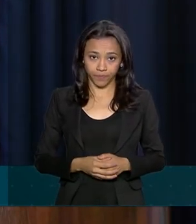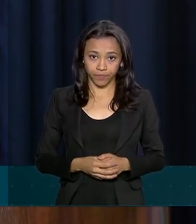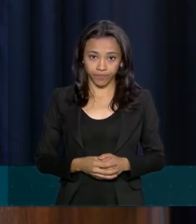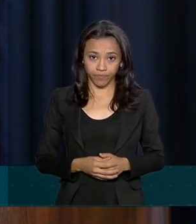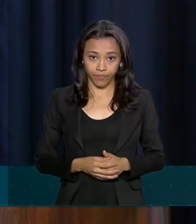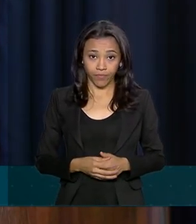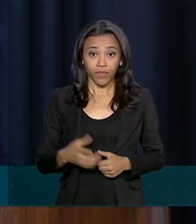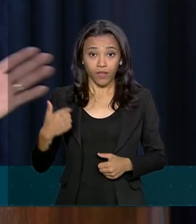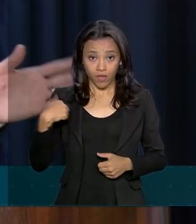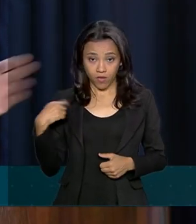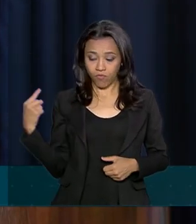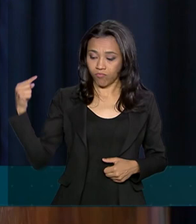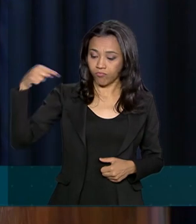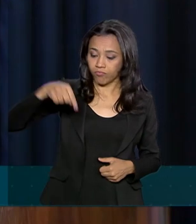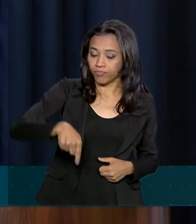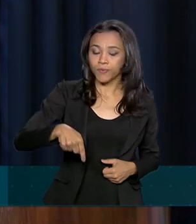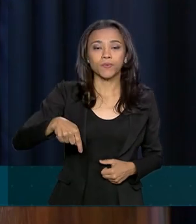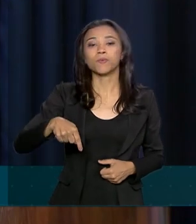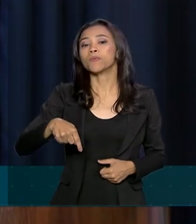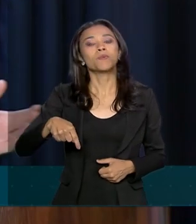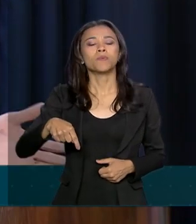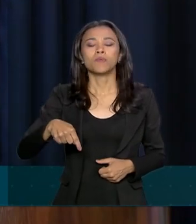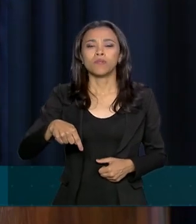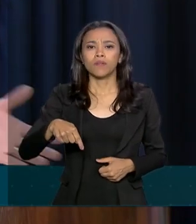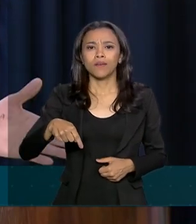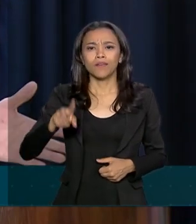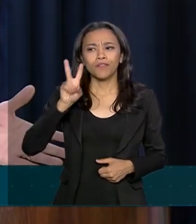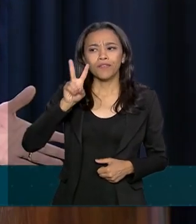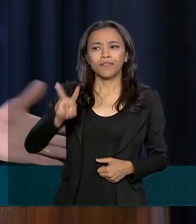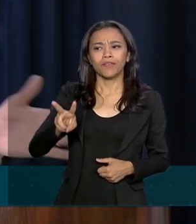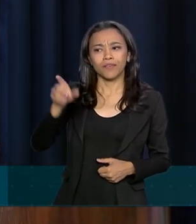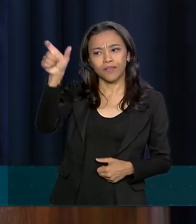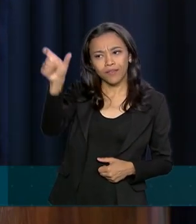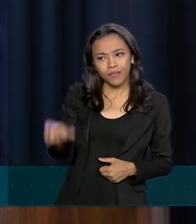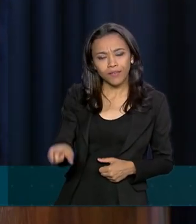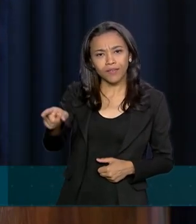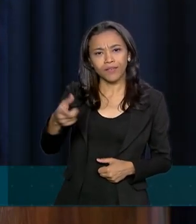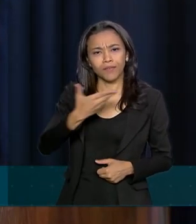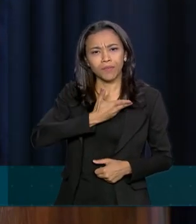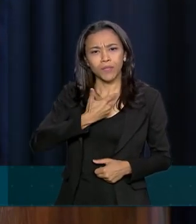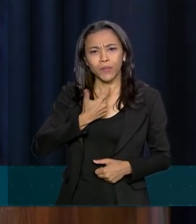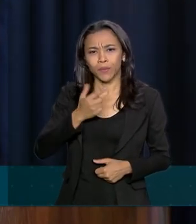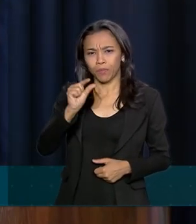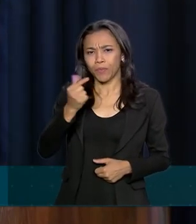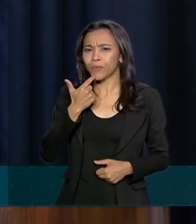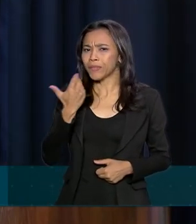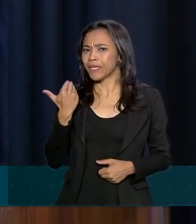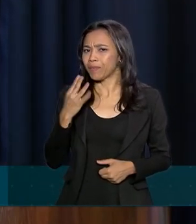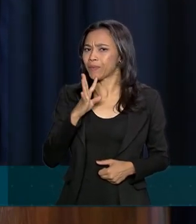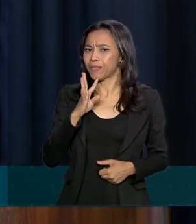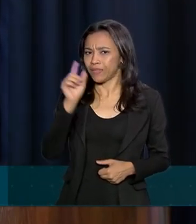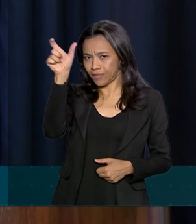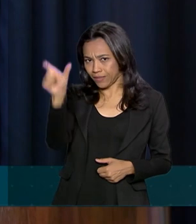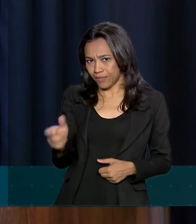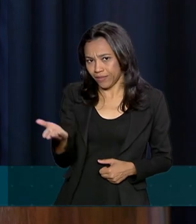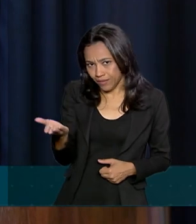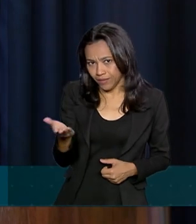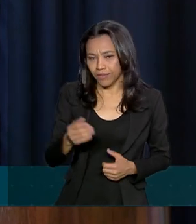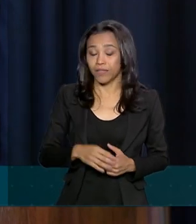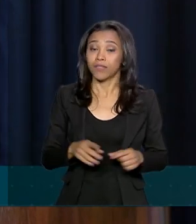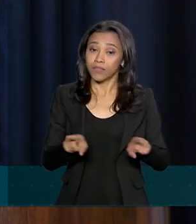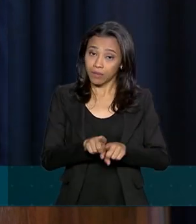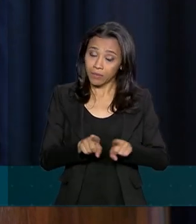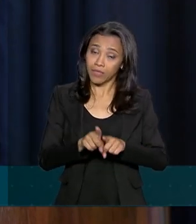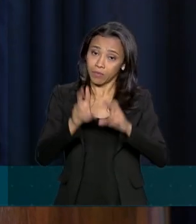Obviamente, estou aqui não apenas para prestigiar um amigo que eu conheci há pouco tempo, o Ramalho, é também